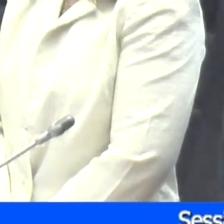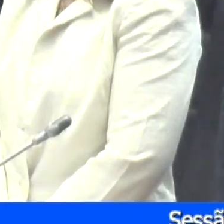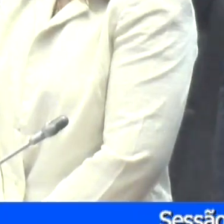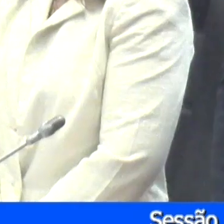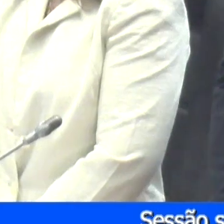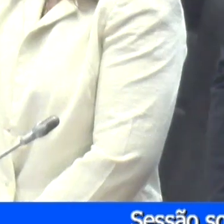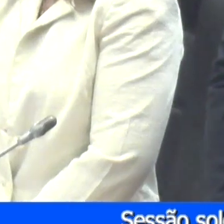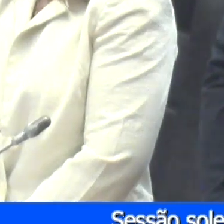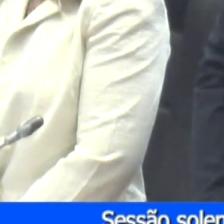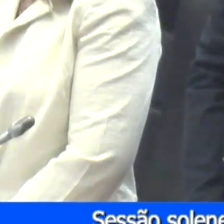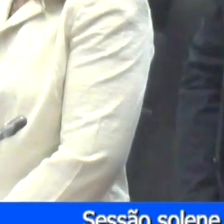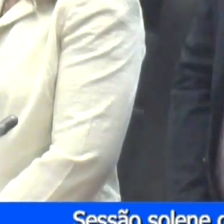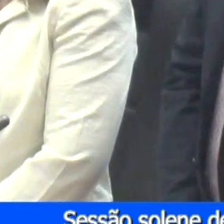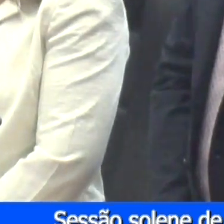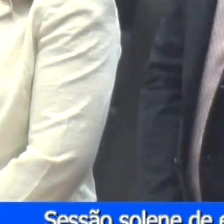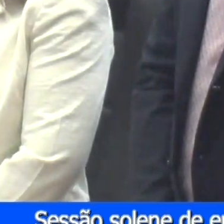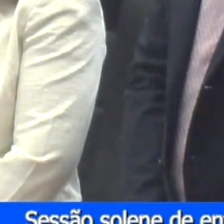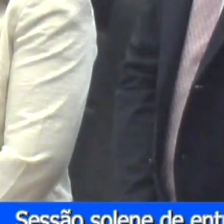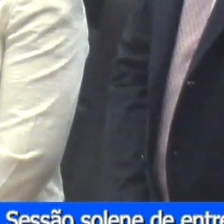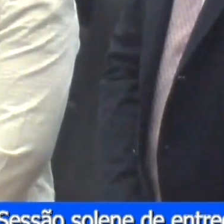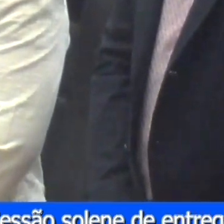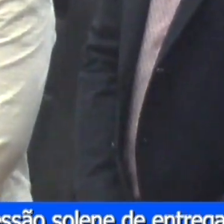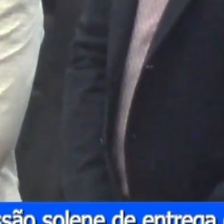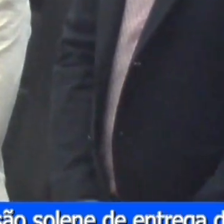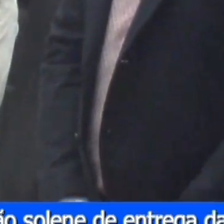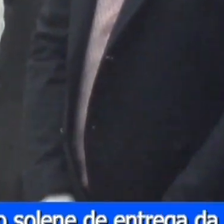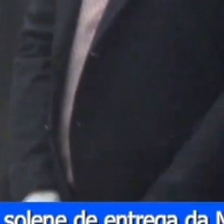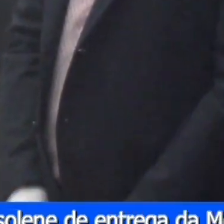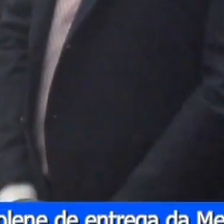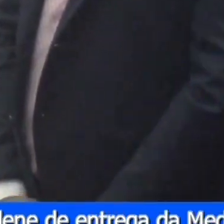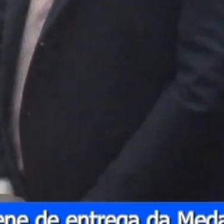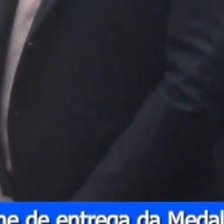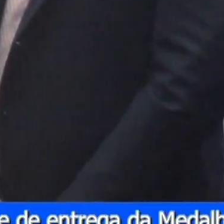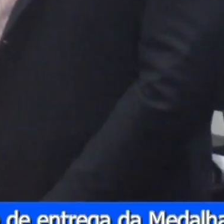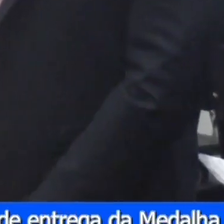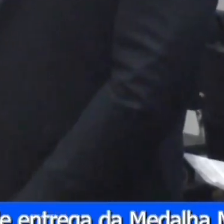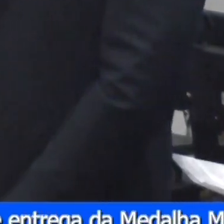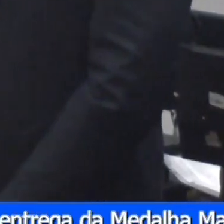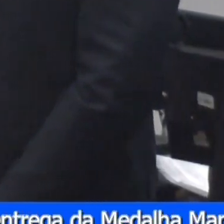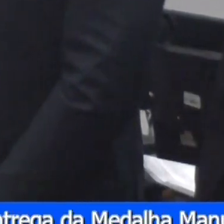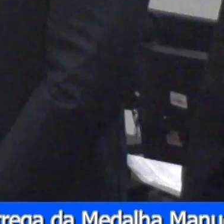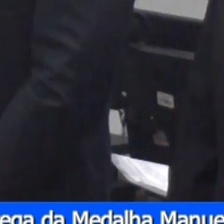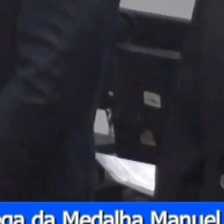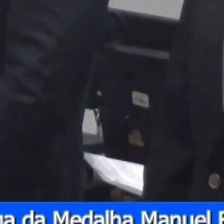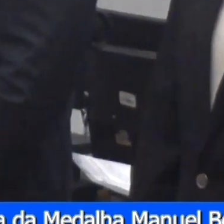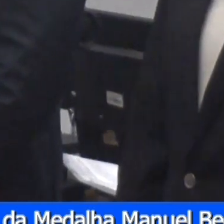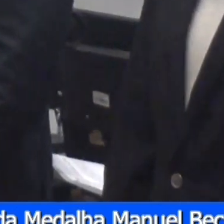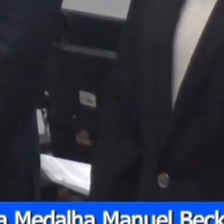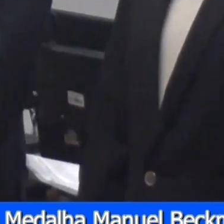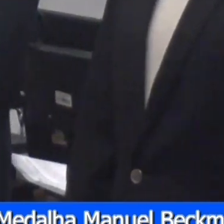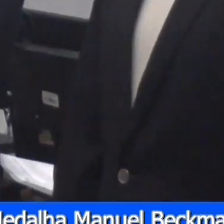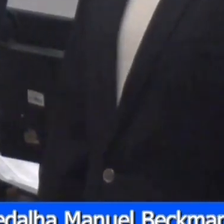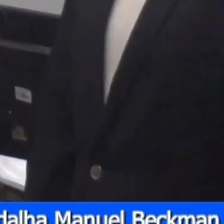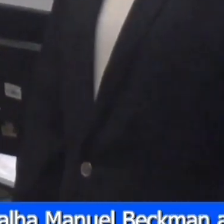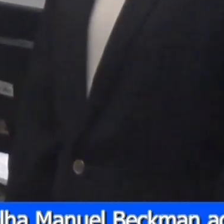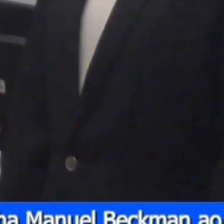divisa tens a glória, por nome nossos